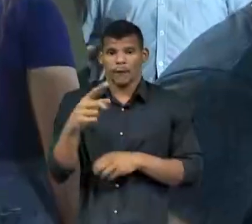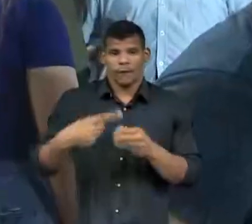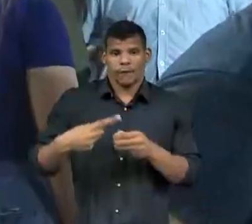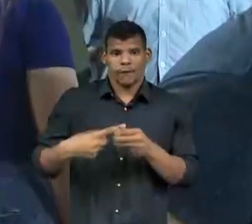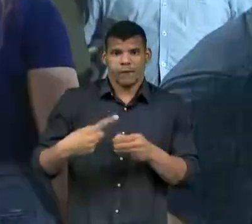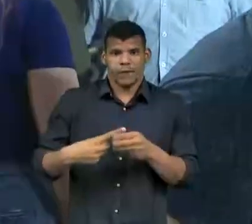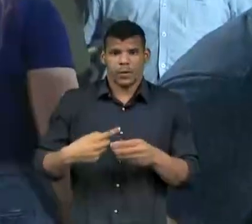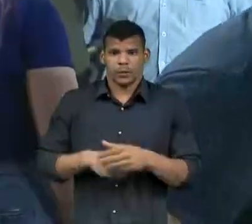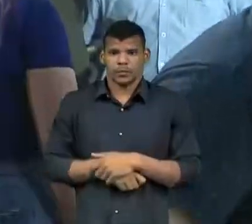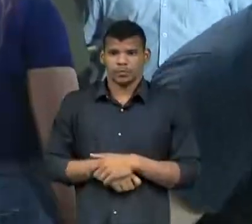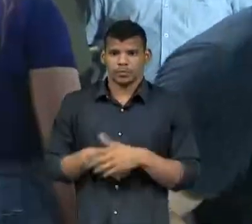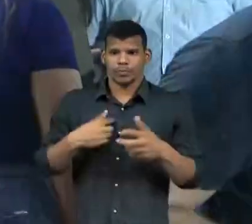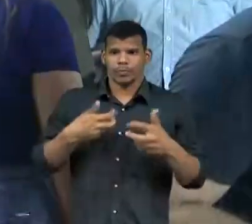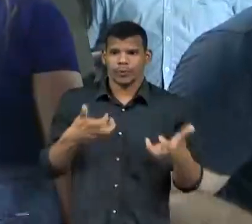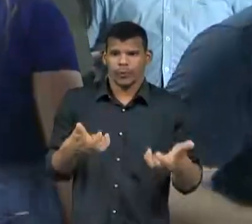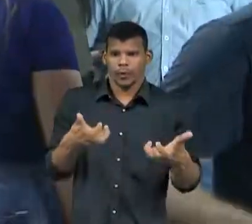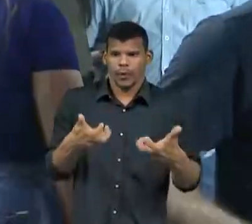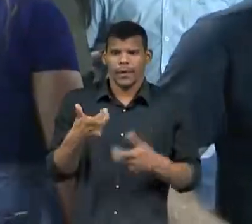um espaço